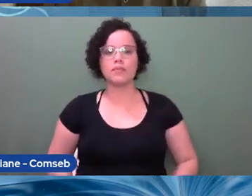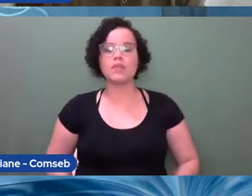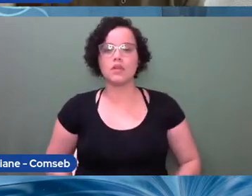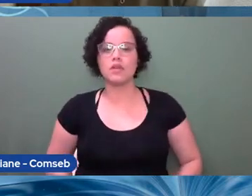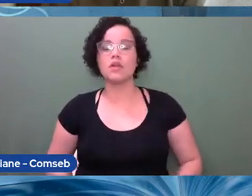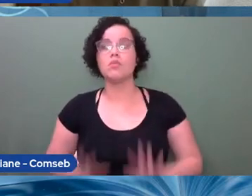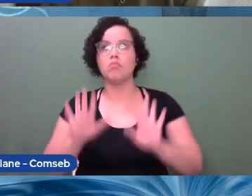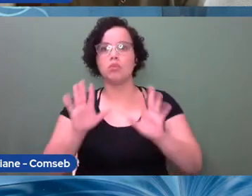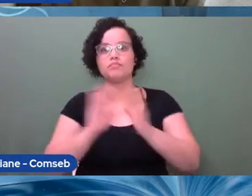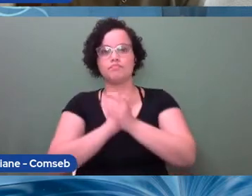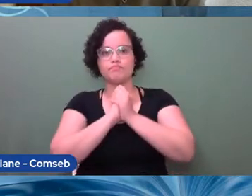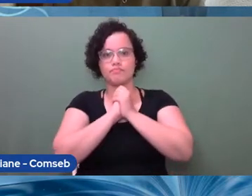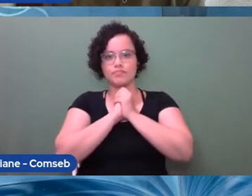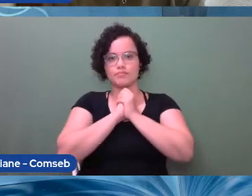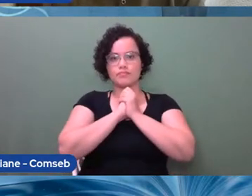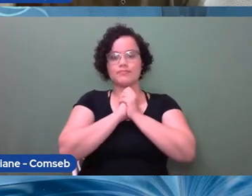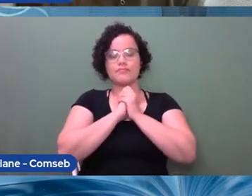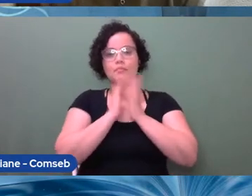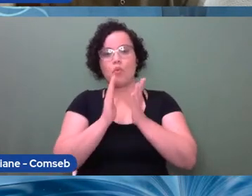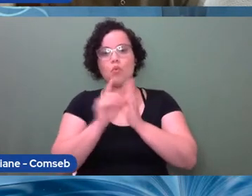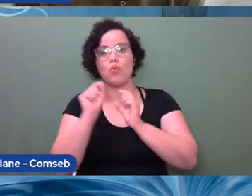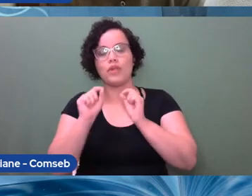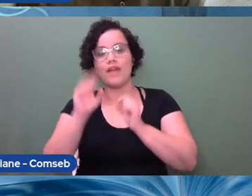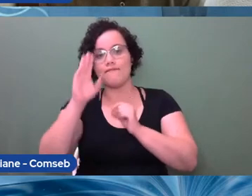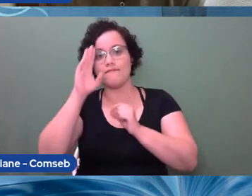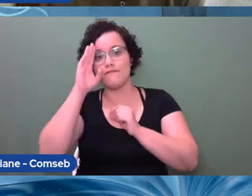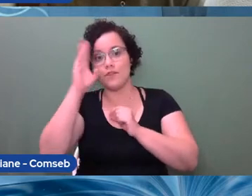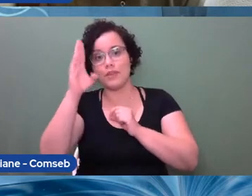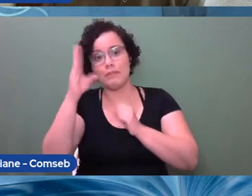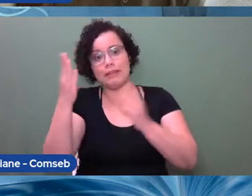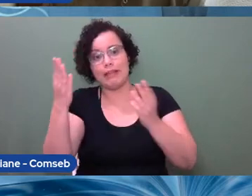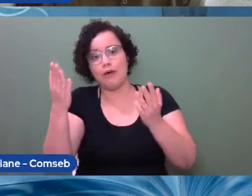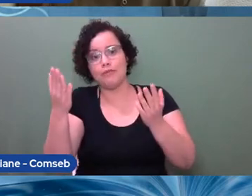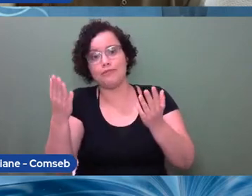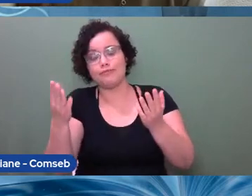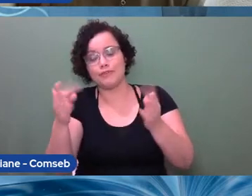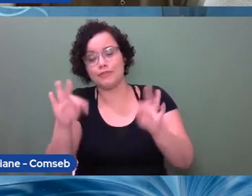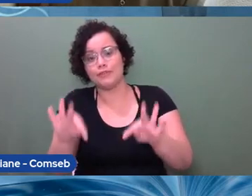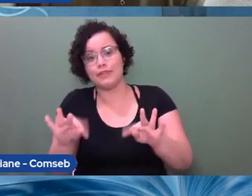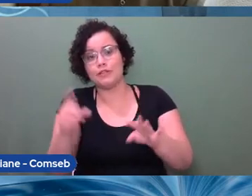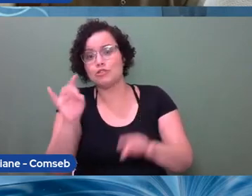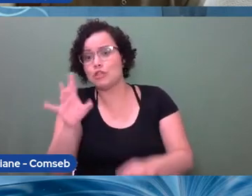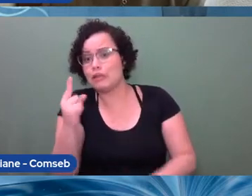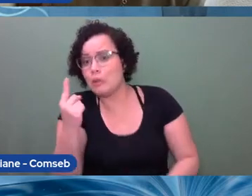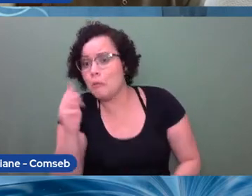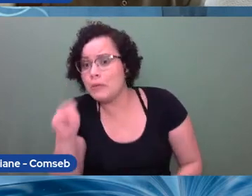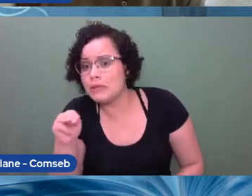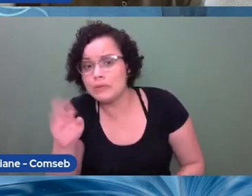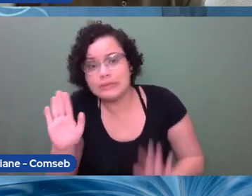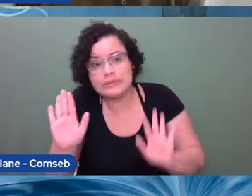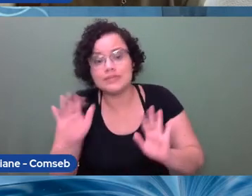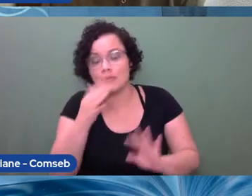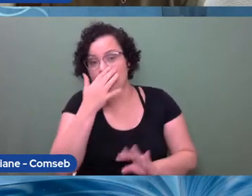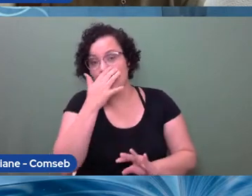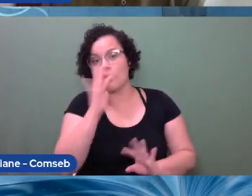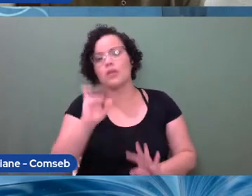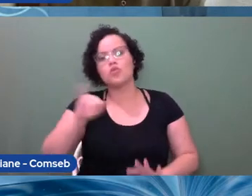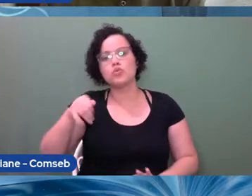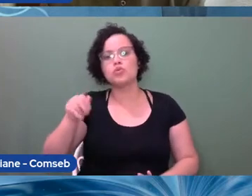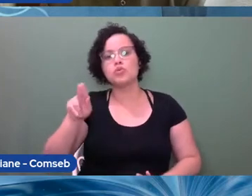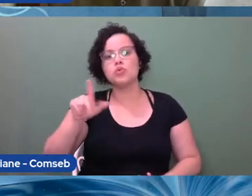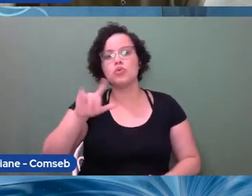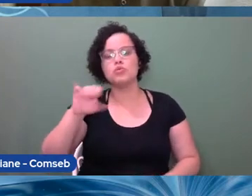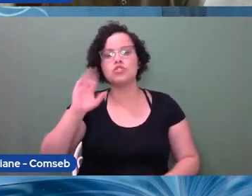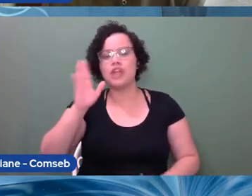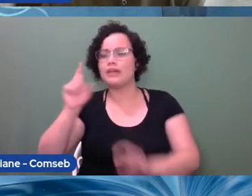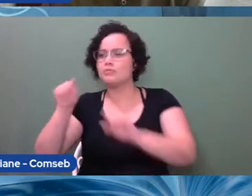fundamental acabou ficando para o final, que só temos algum minuto. Apesar do Júlio ter dito aí que uma coisa é uma coisa, outra